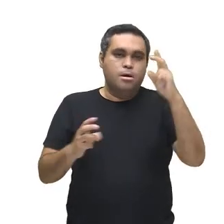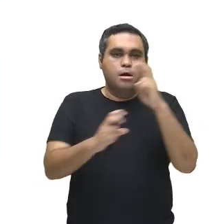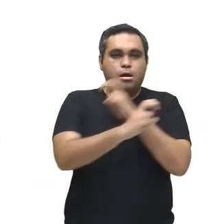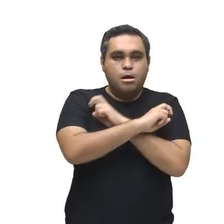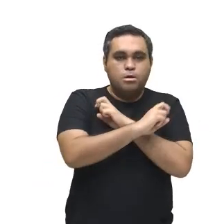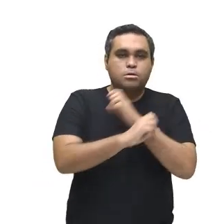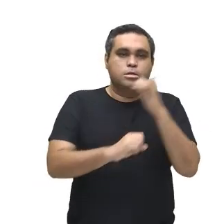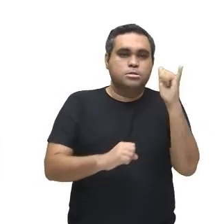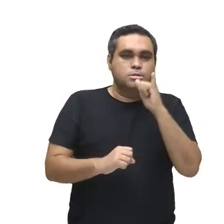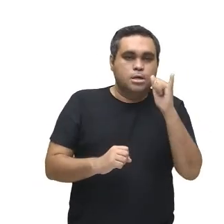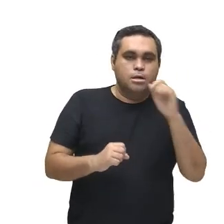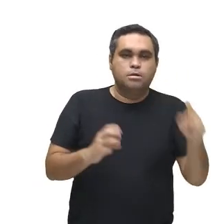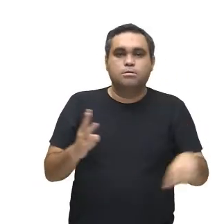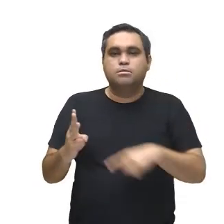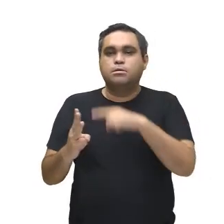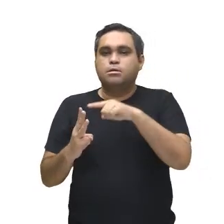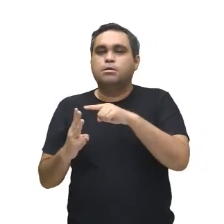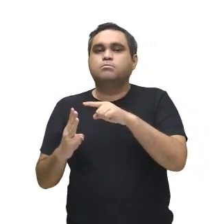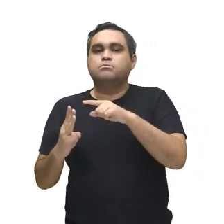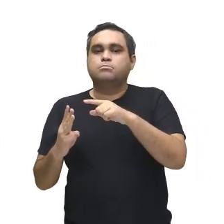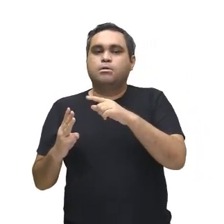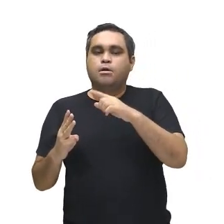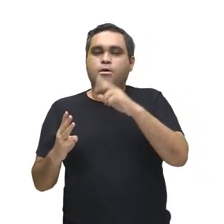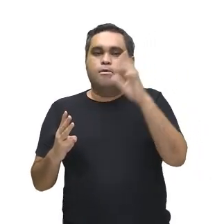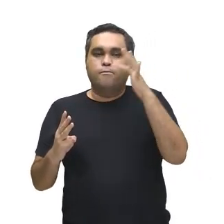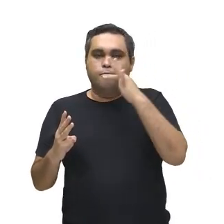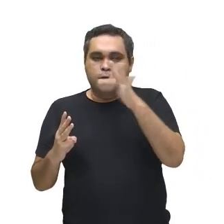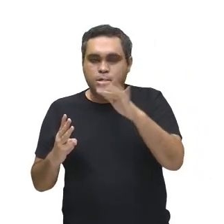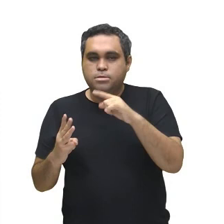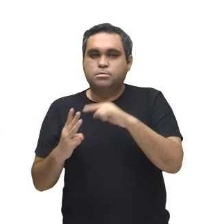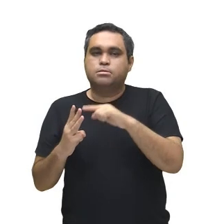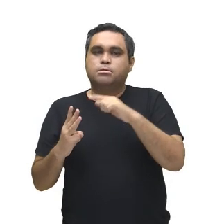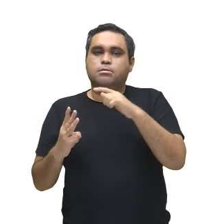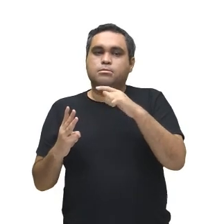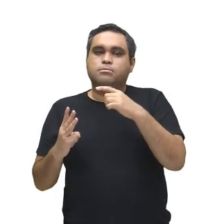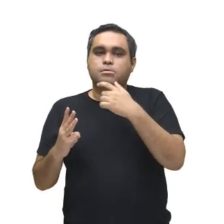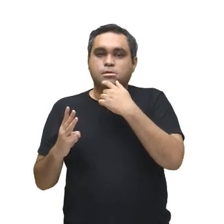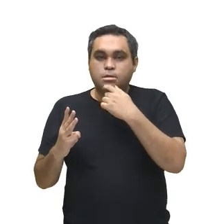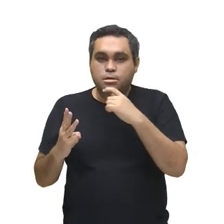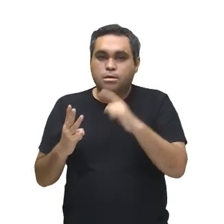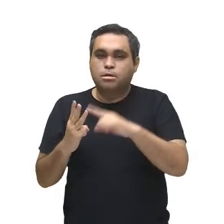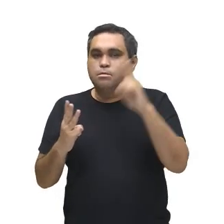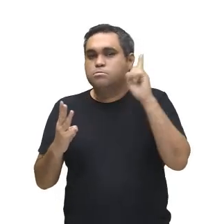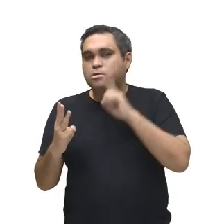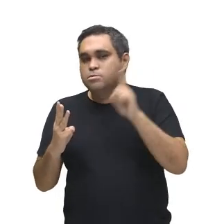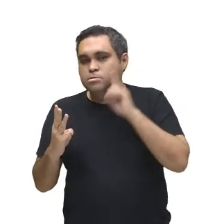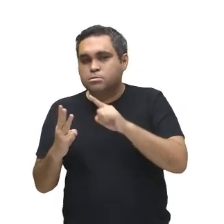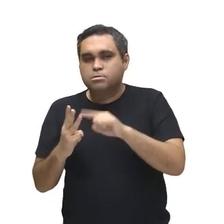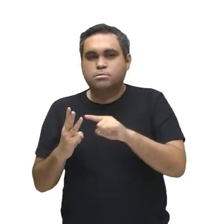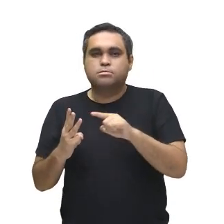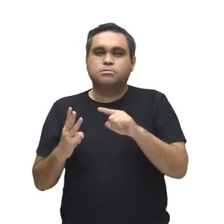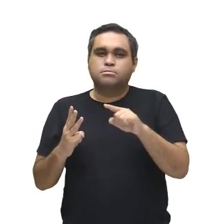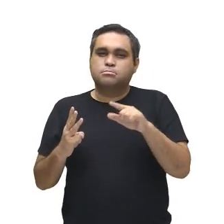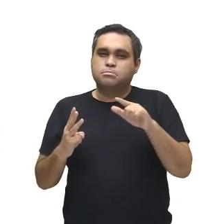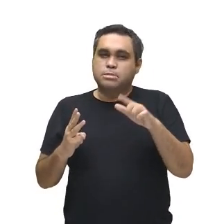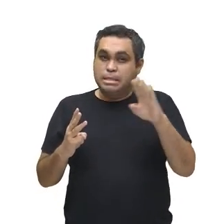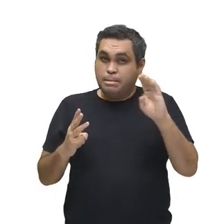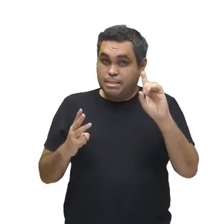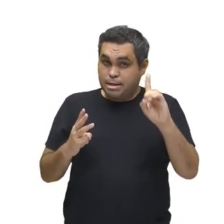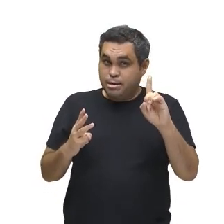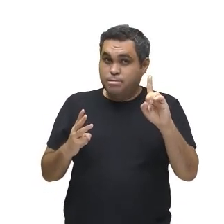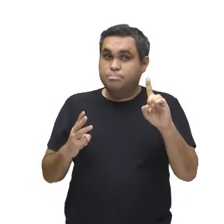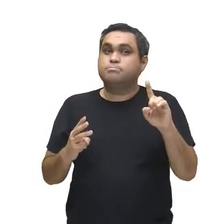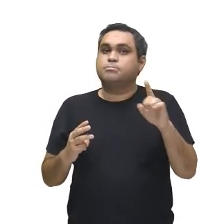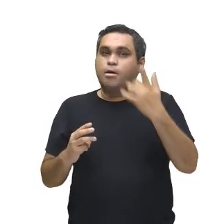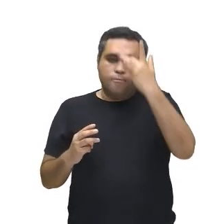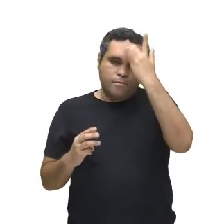por França, Inglaterra e Estados Unidos. Está muito fácil, até porque vocês são inteligentes, prestaram